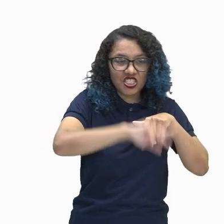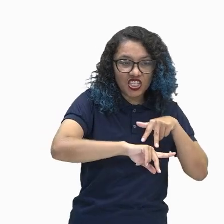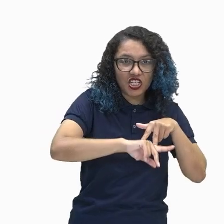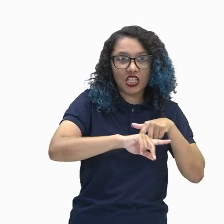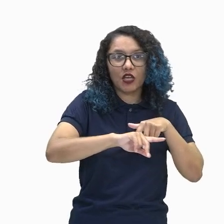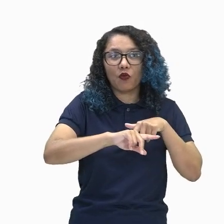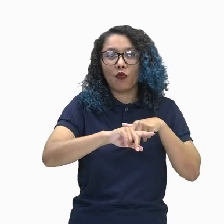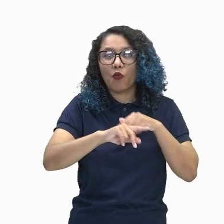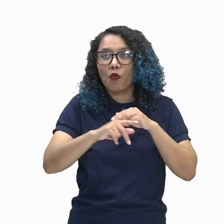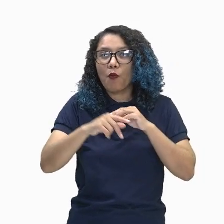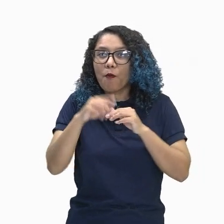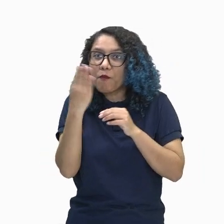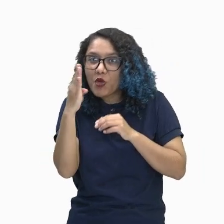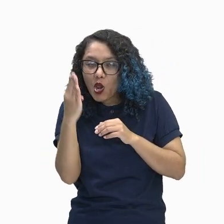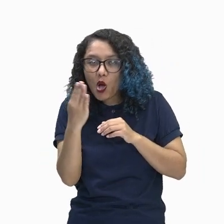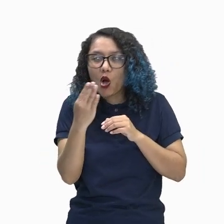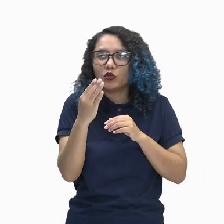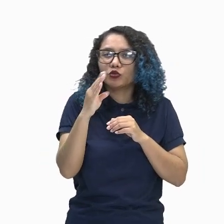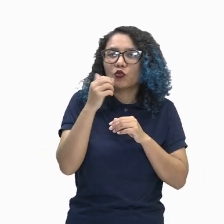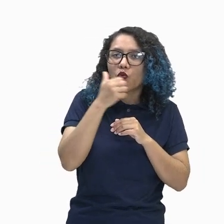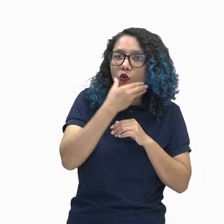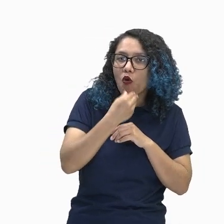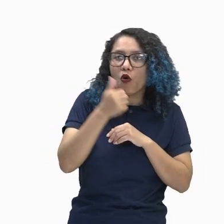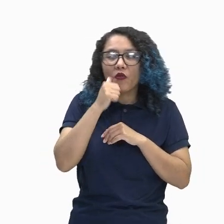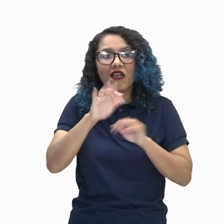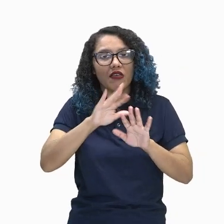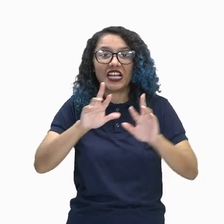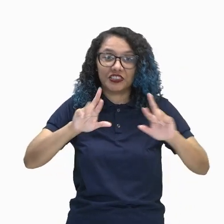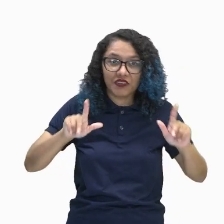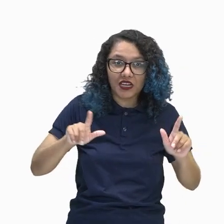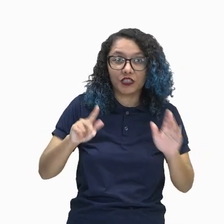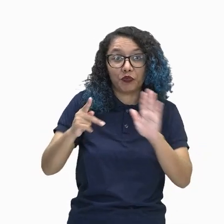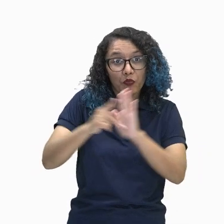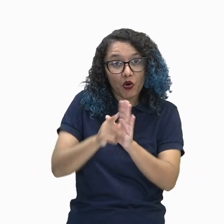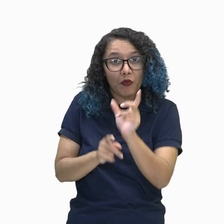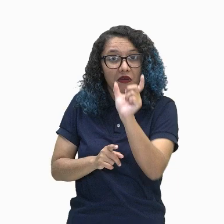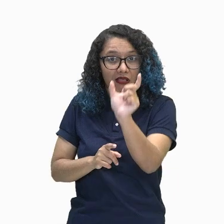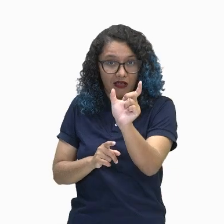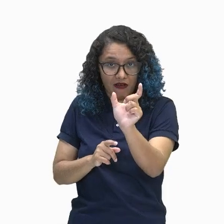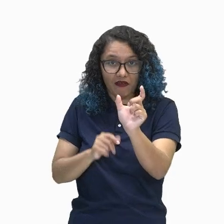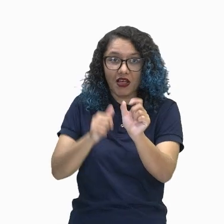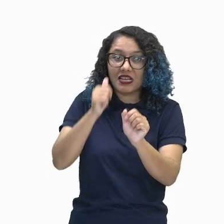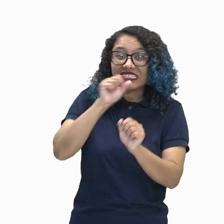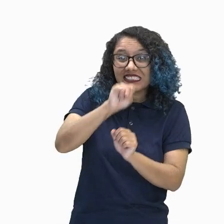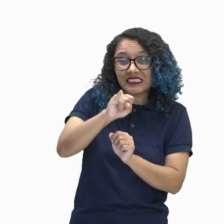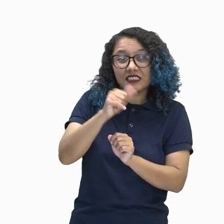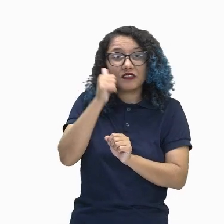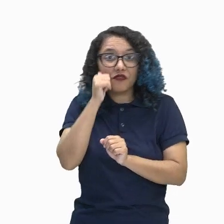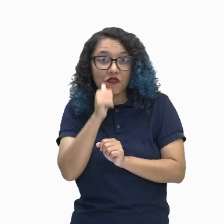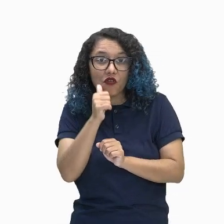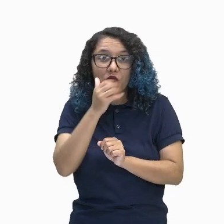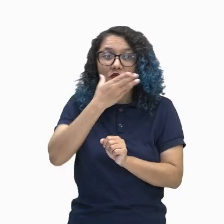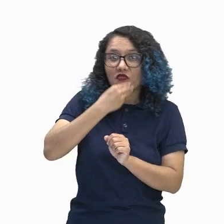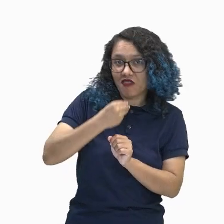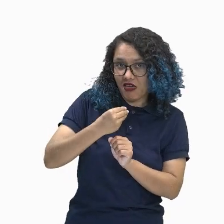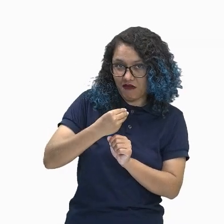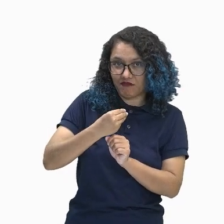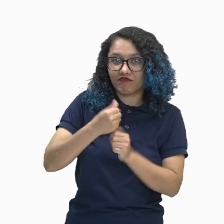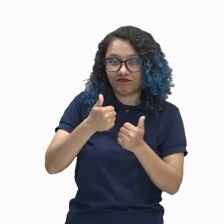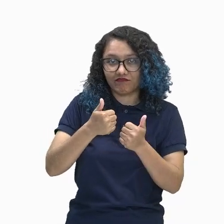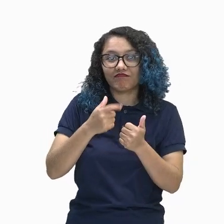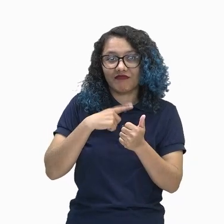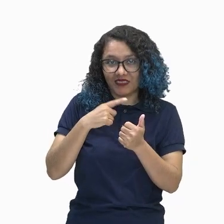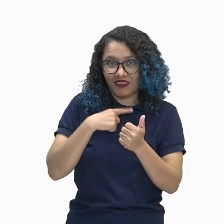sexo biológico, tá bom, gente? Isso daí é coisa distinta. Então, a palavra, ela possui gênero masculino